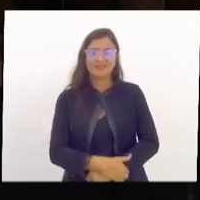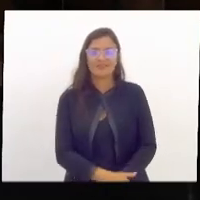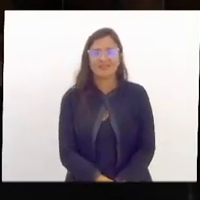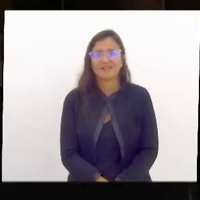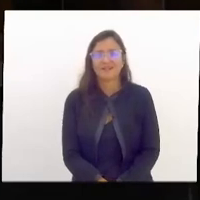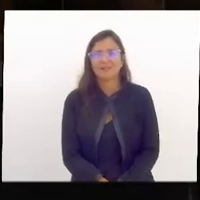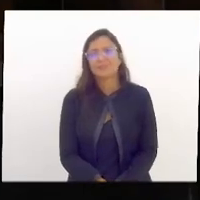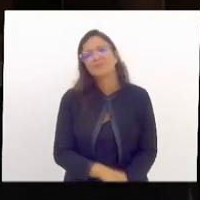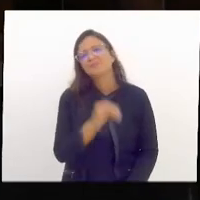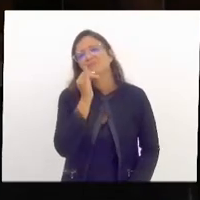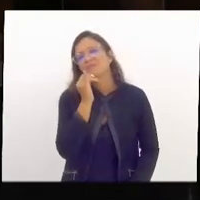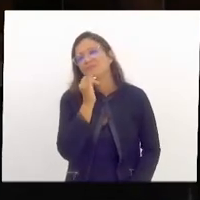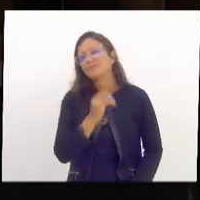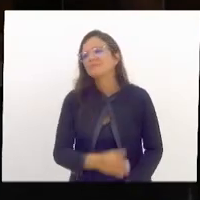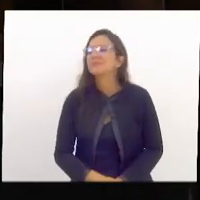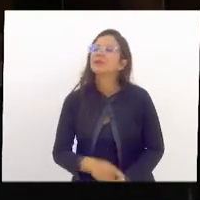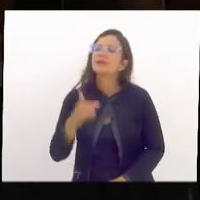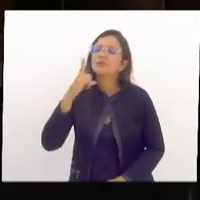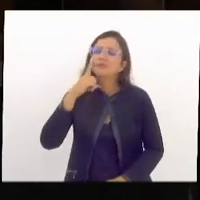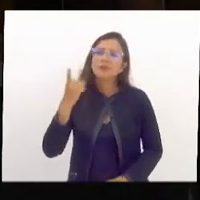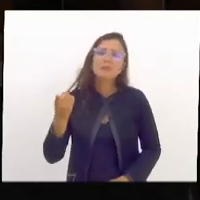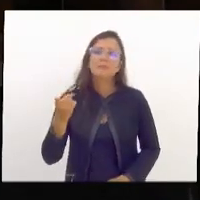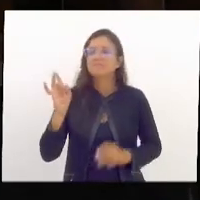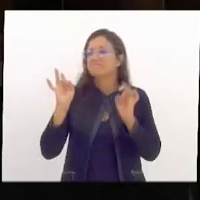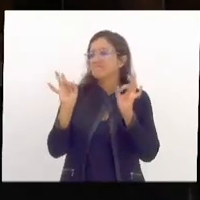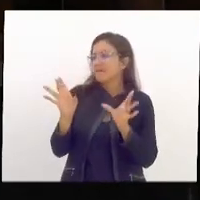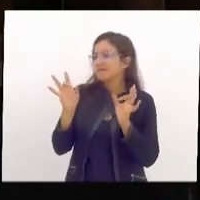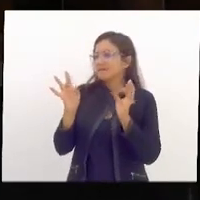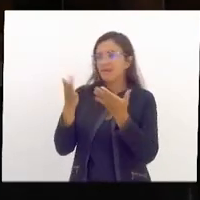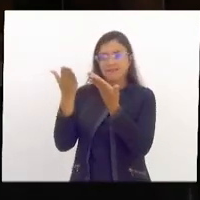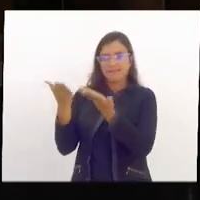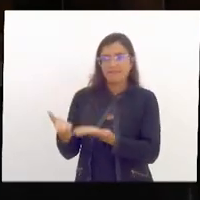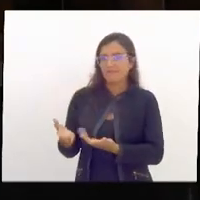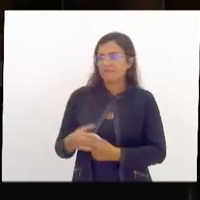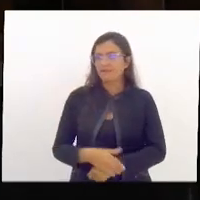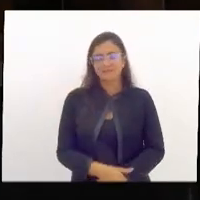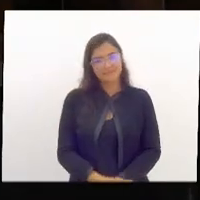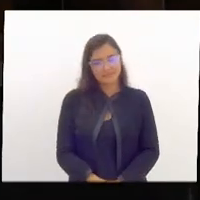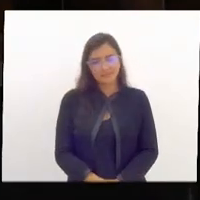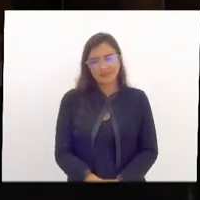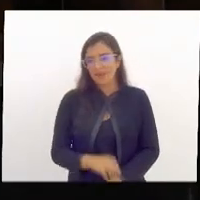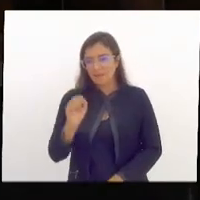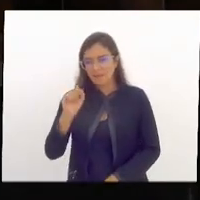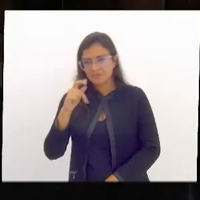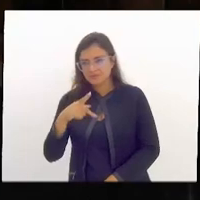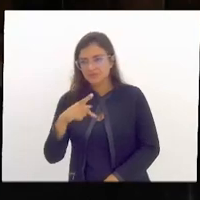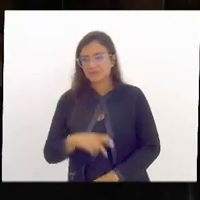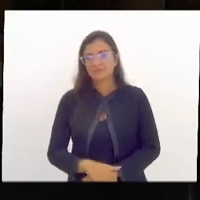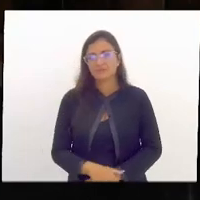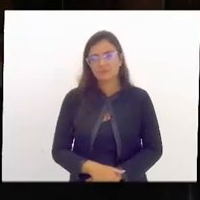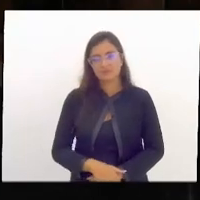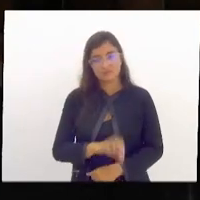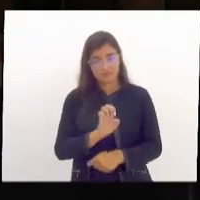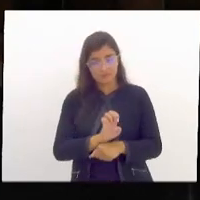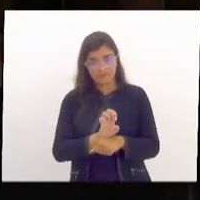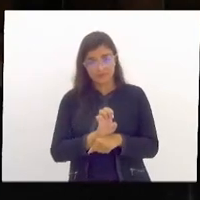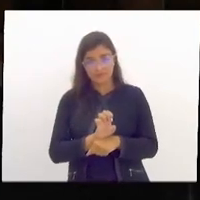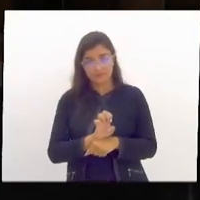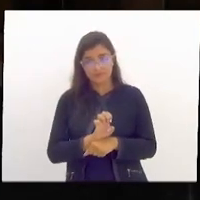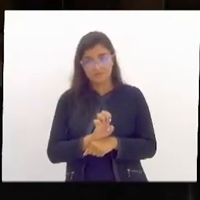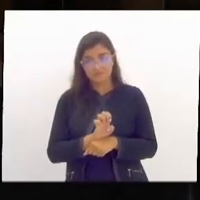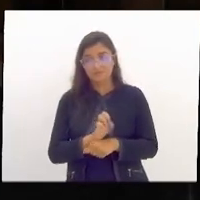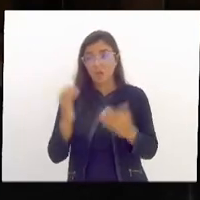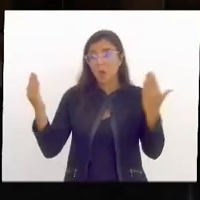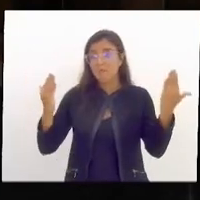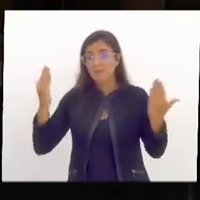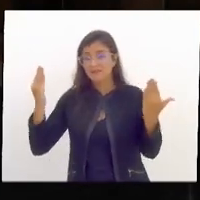não só prevê privilégios para além de todos os aposentados do Estado do Rio de Janeiro, em